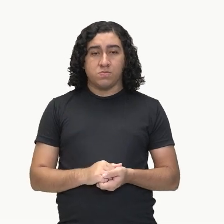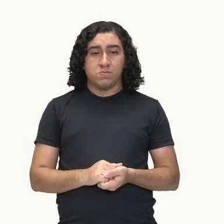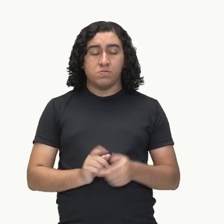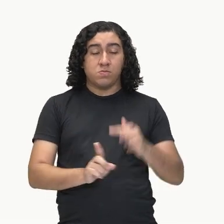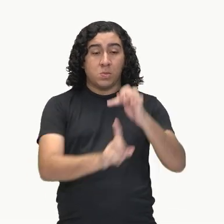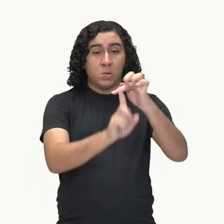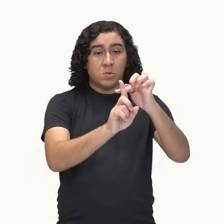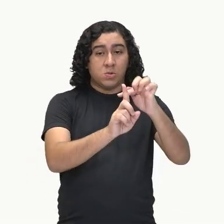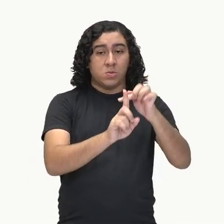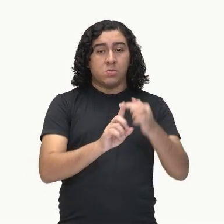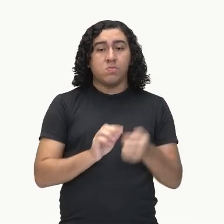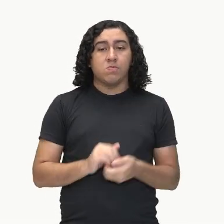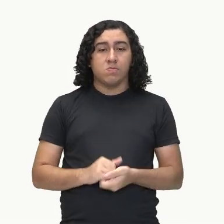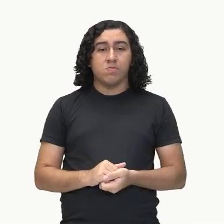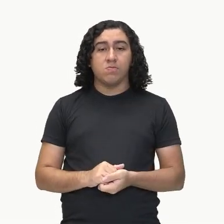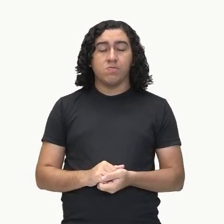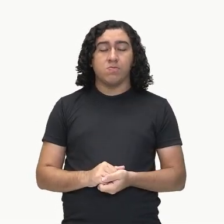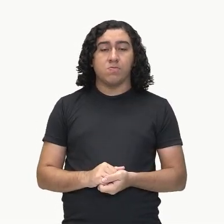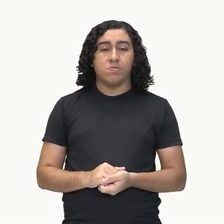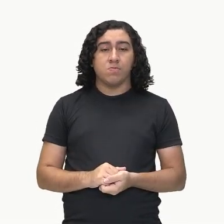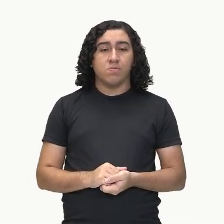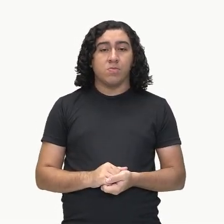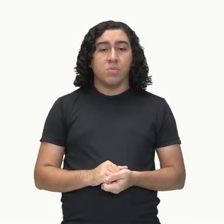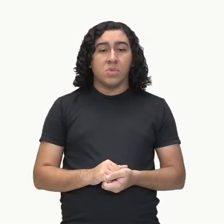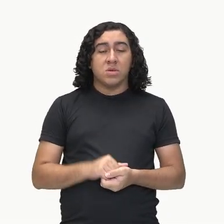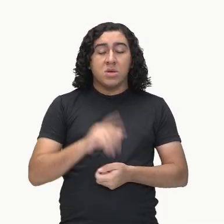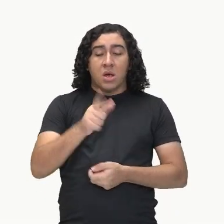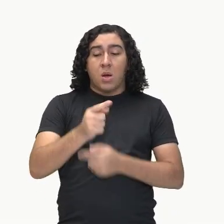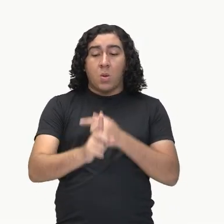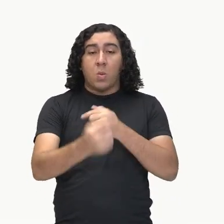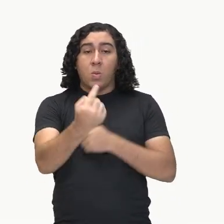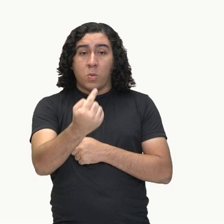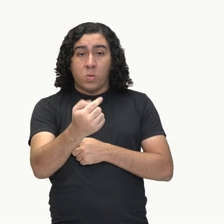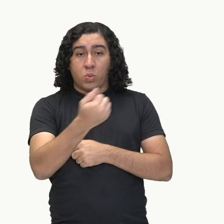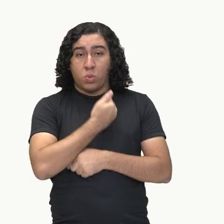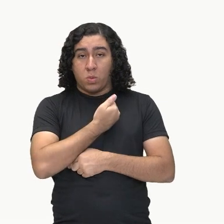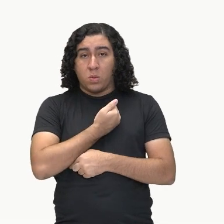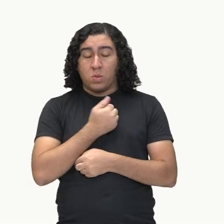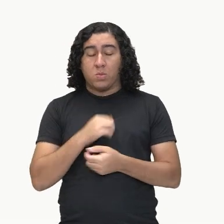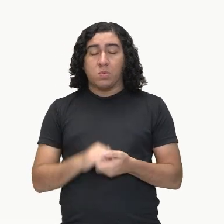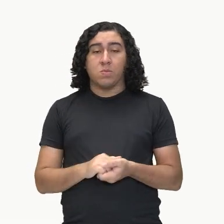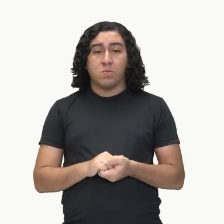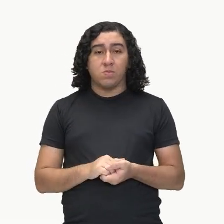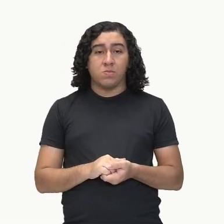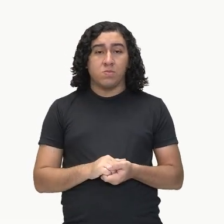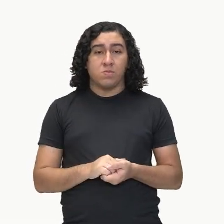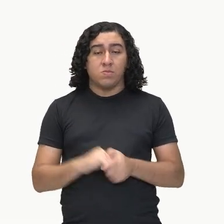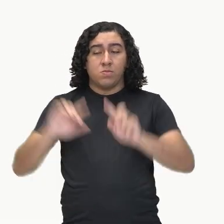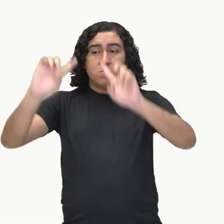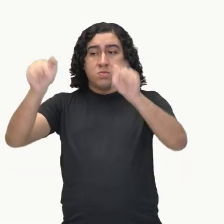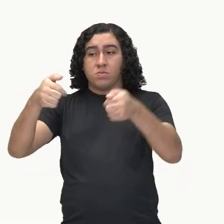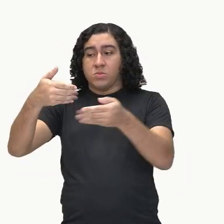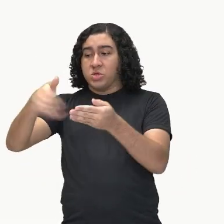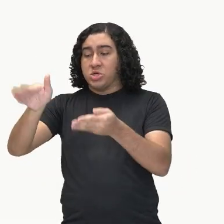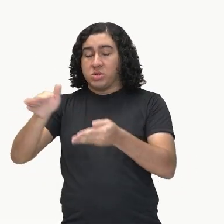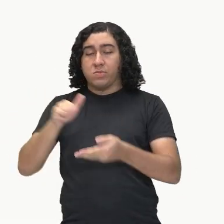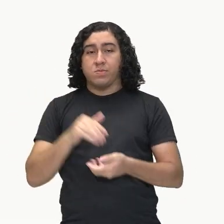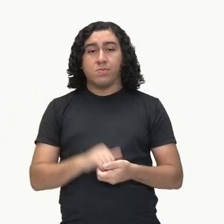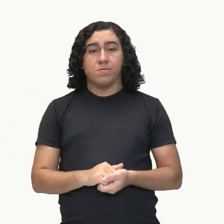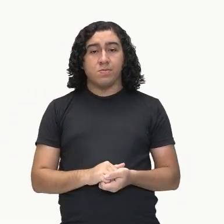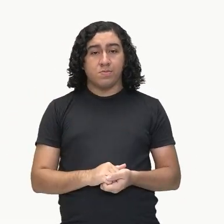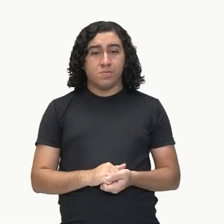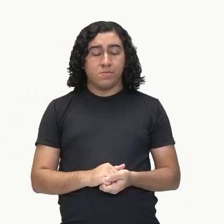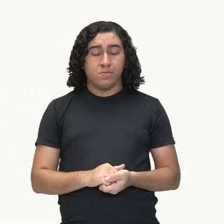Positivo, e entendemos que aqui é o coeficiente 1. Então, nós vamos retirar o parêntese daí também.